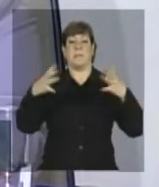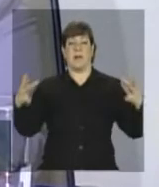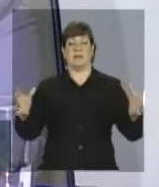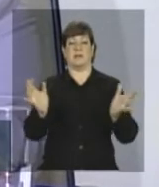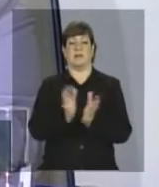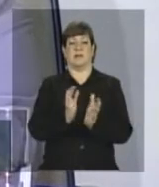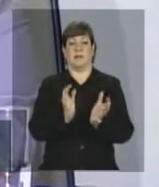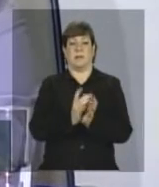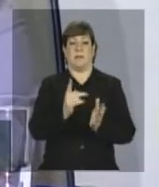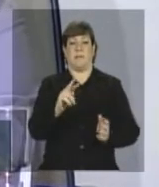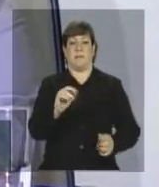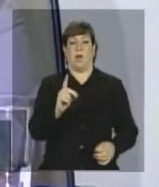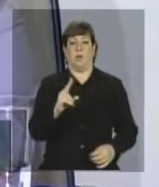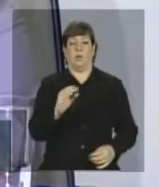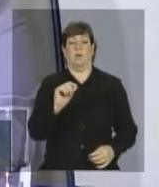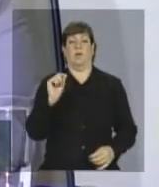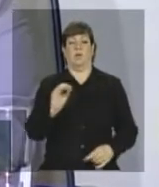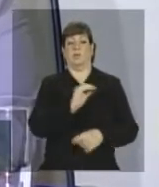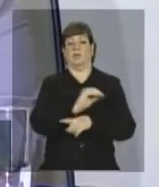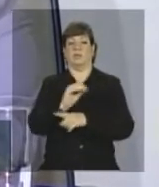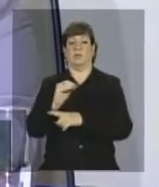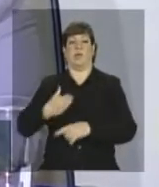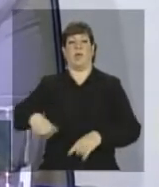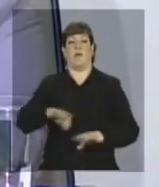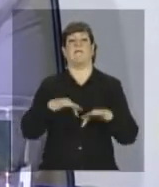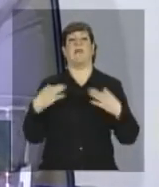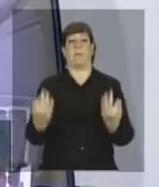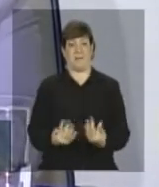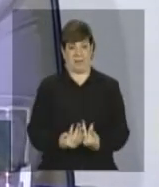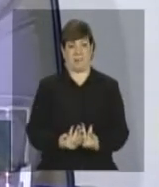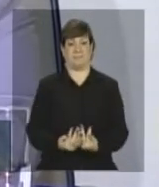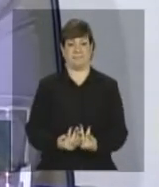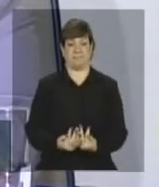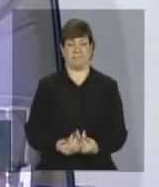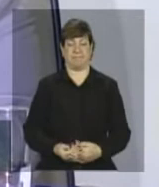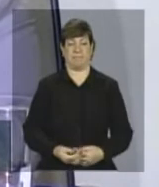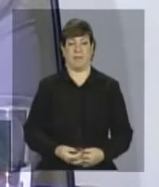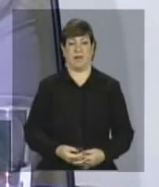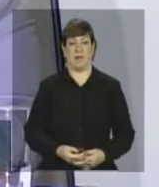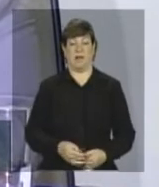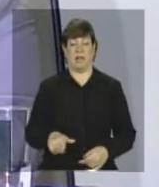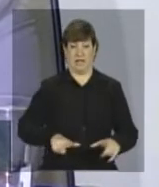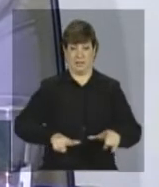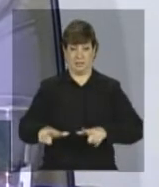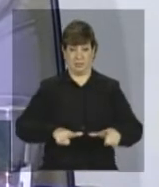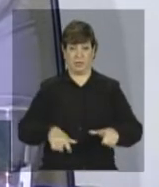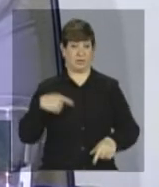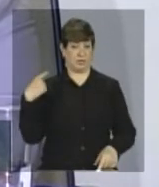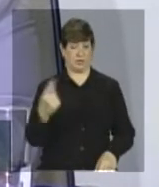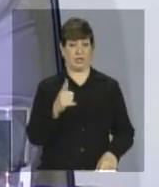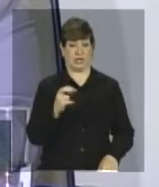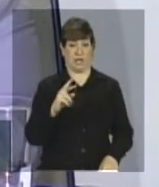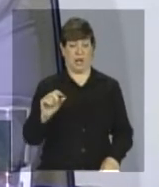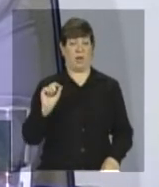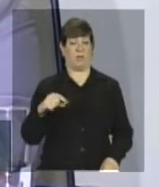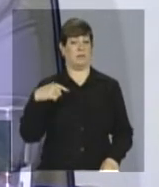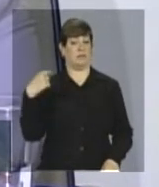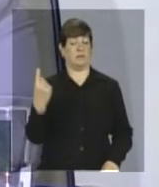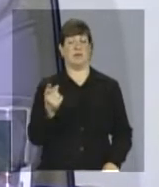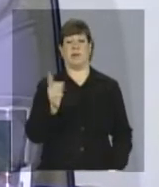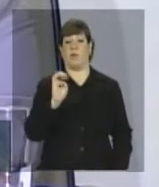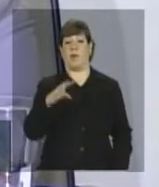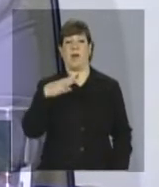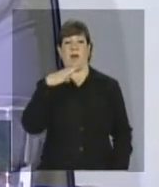que garante a subsistência das nossas famílias. Ações que, em geral, não são consideradas